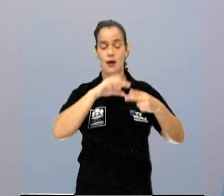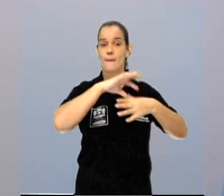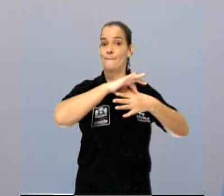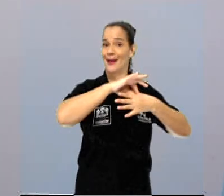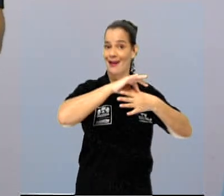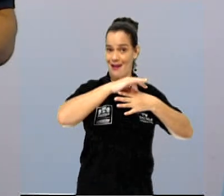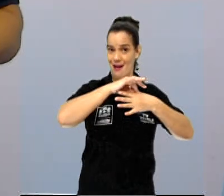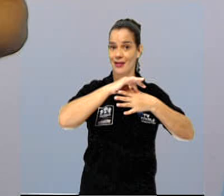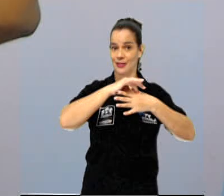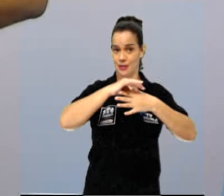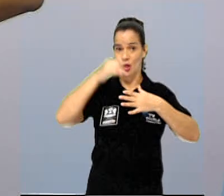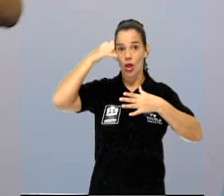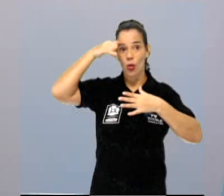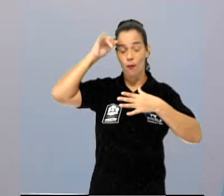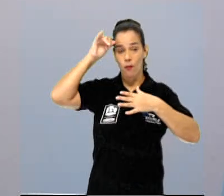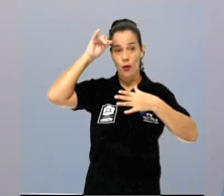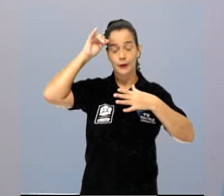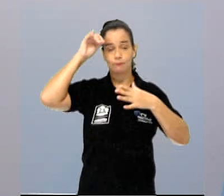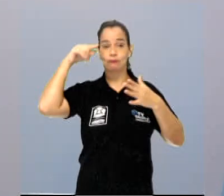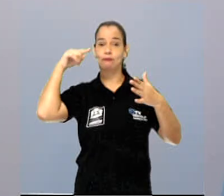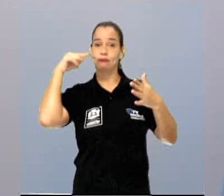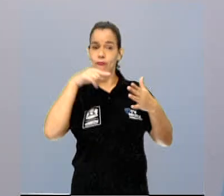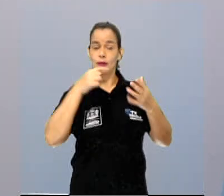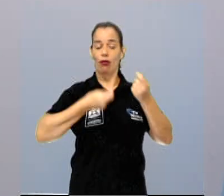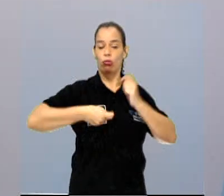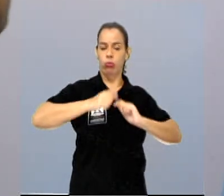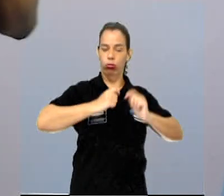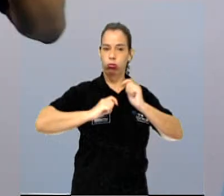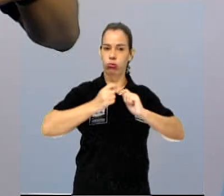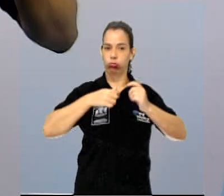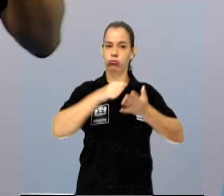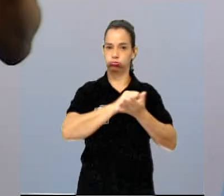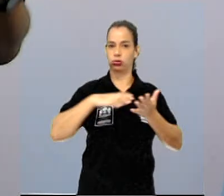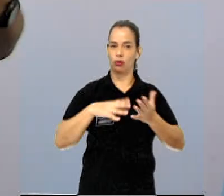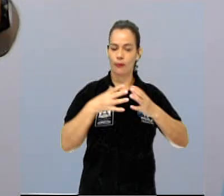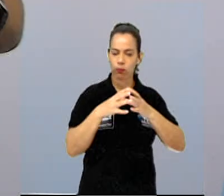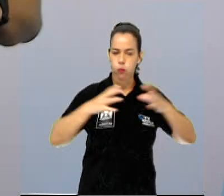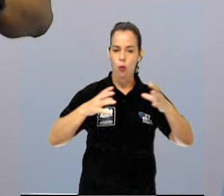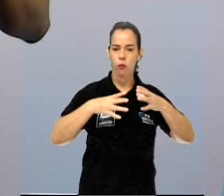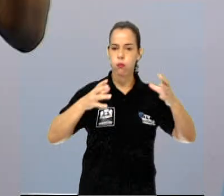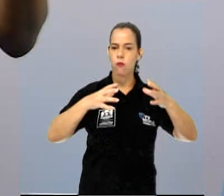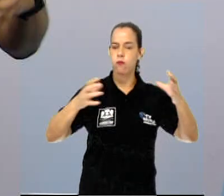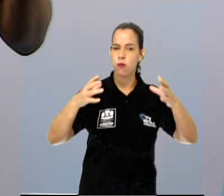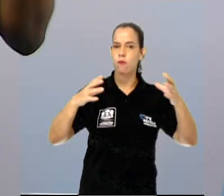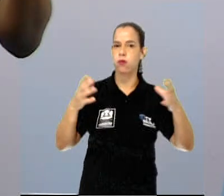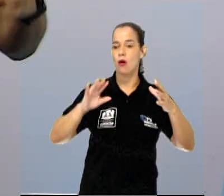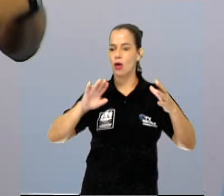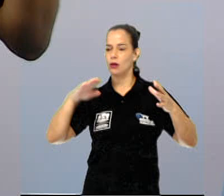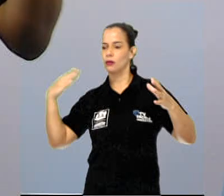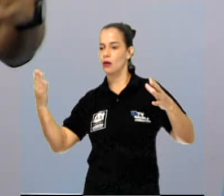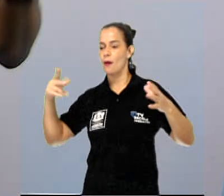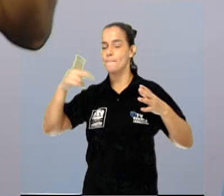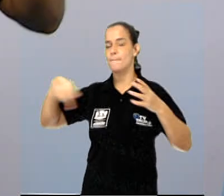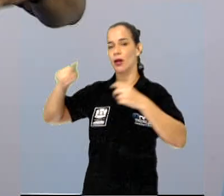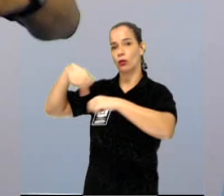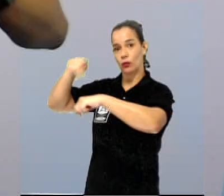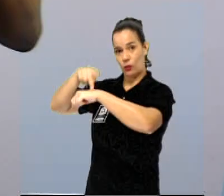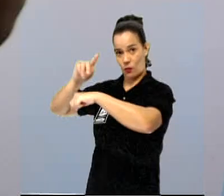Só que essas atividades, na medida que elas são, digamos assim, elas são ampliadas e as exportações brasileiras são cada vez